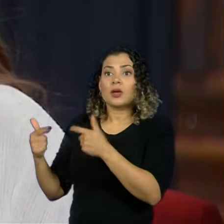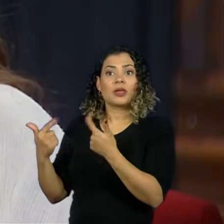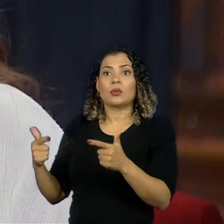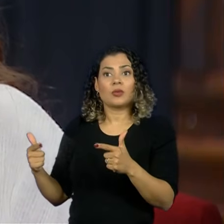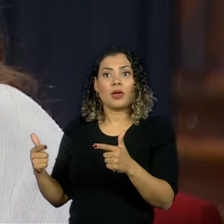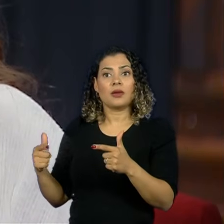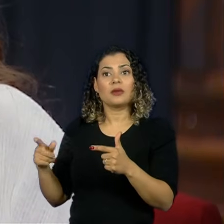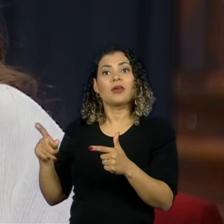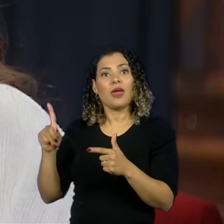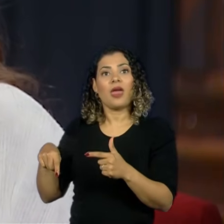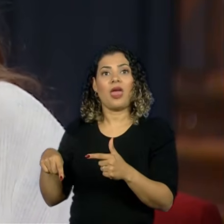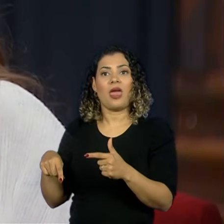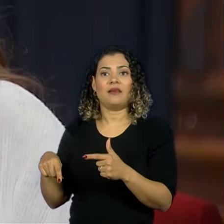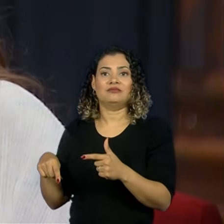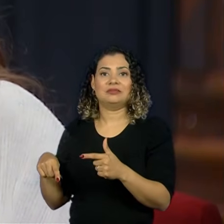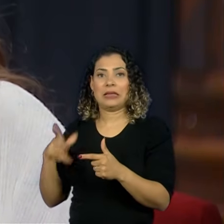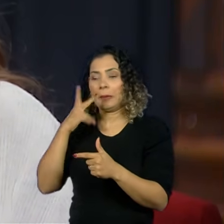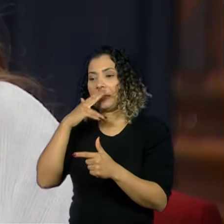são miseráveis.